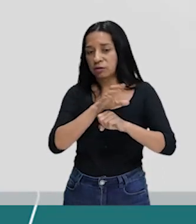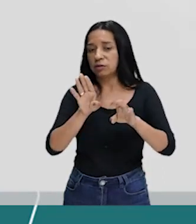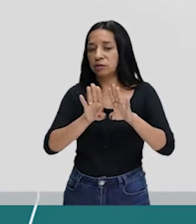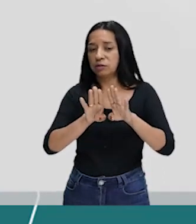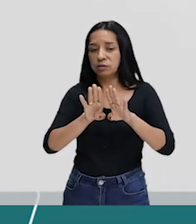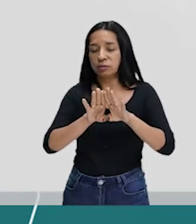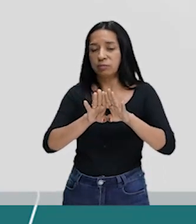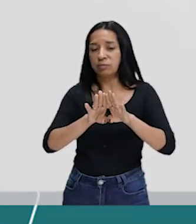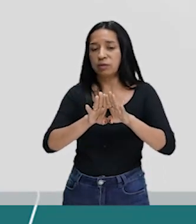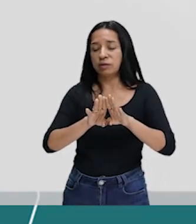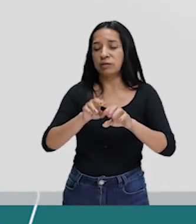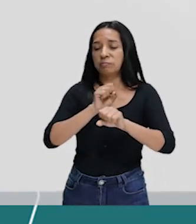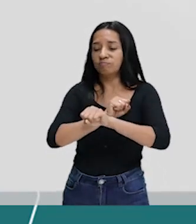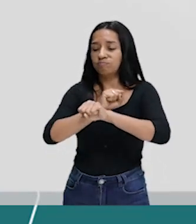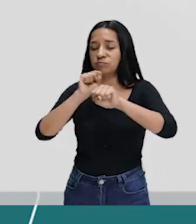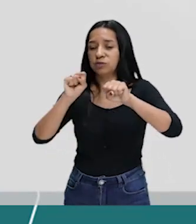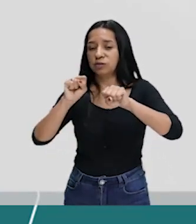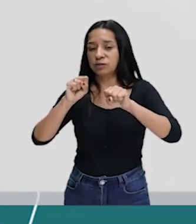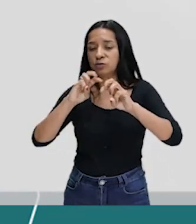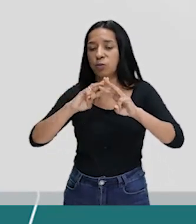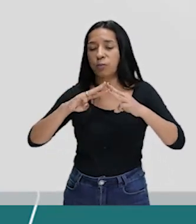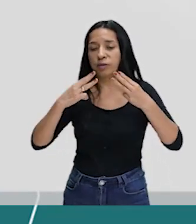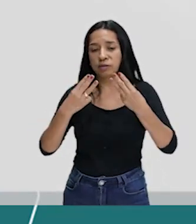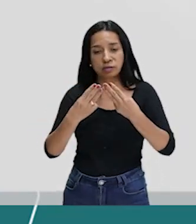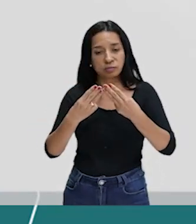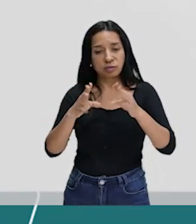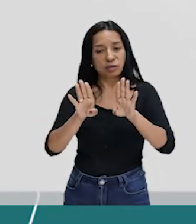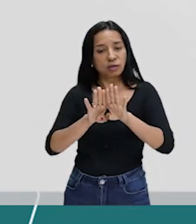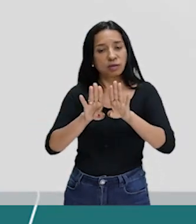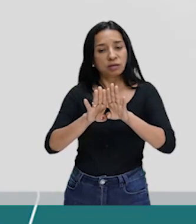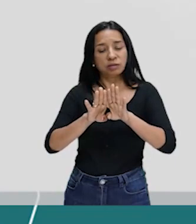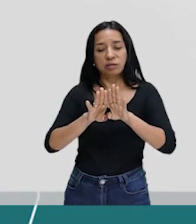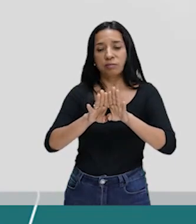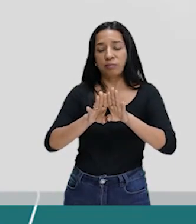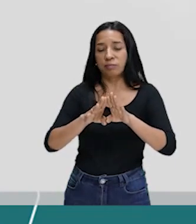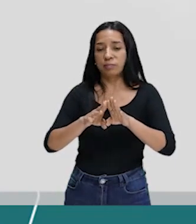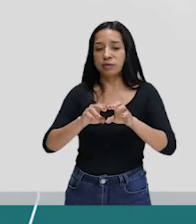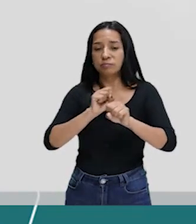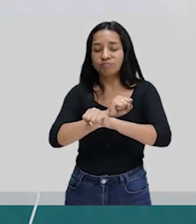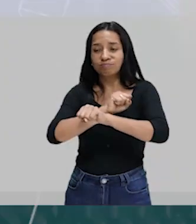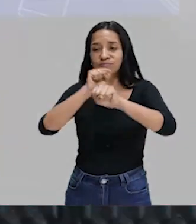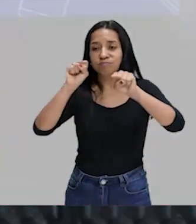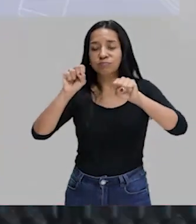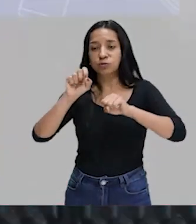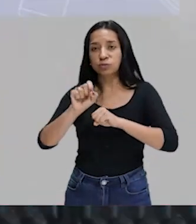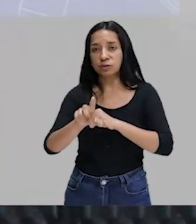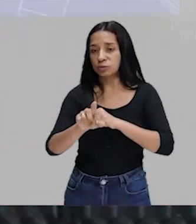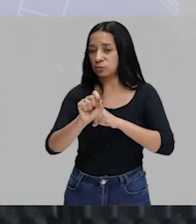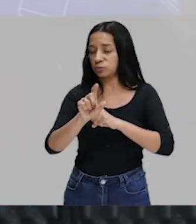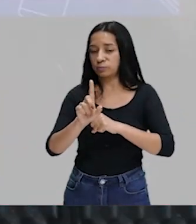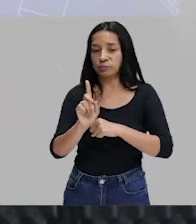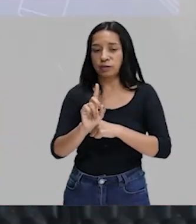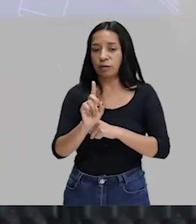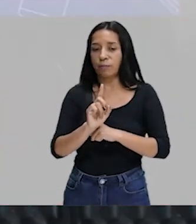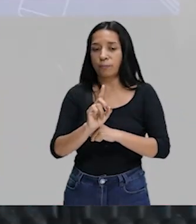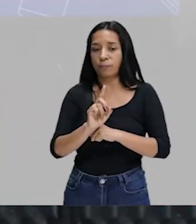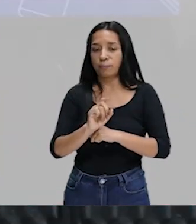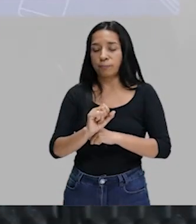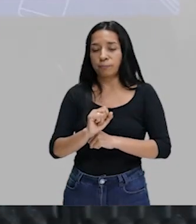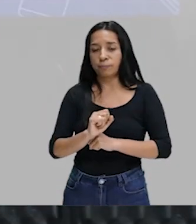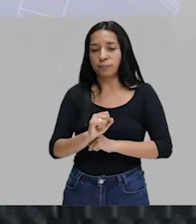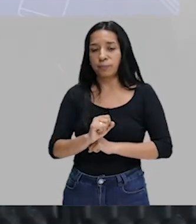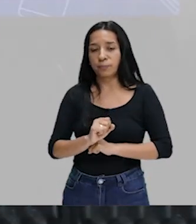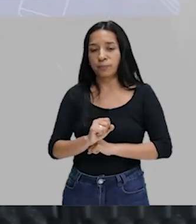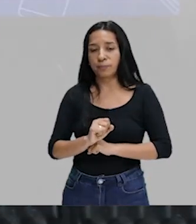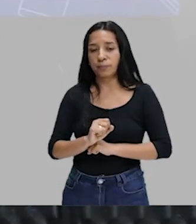gigante massivo, tá ok? Muito menos de gigante azul, até porque a coloração dele não é dessa, certo? E nem gigante de fogo, é a gigante